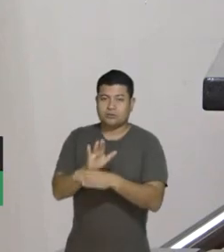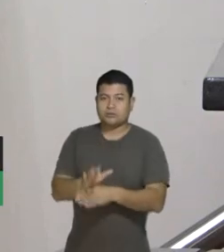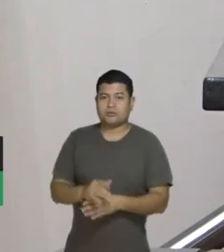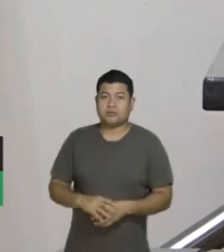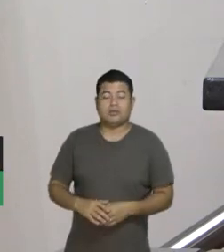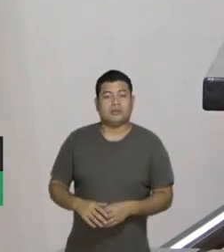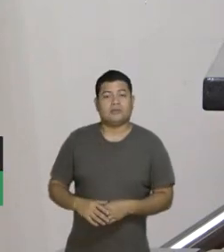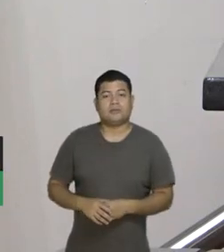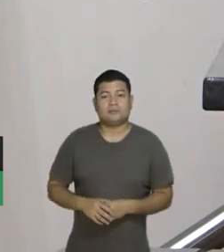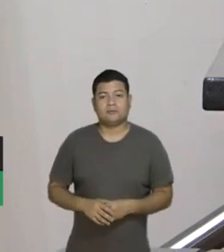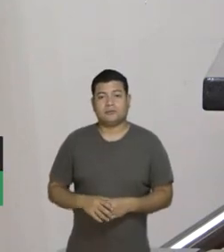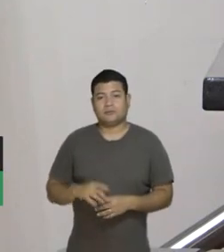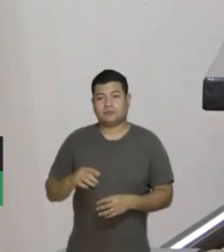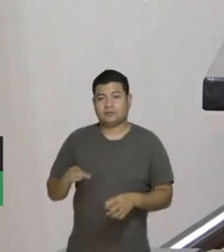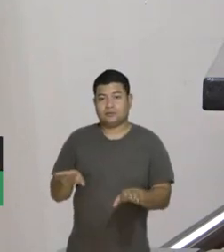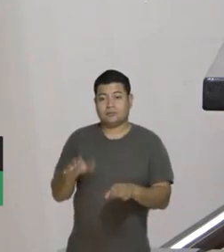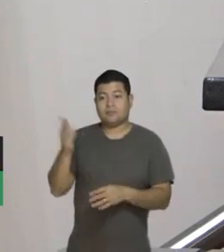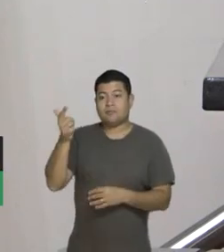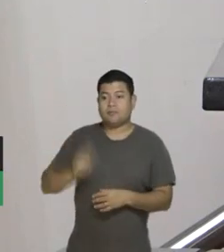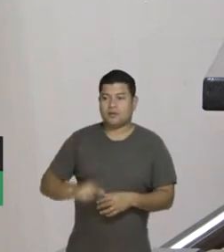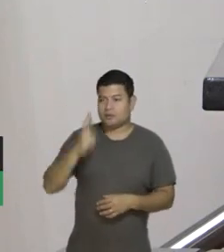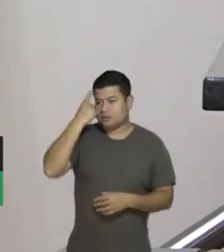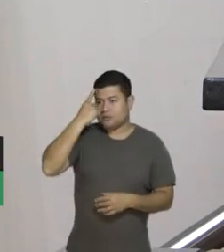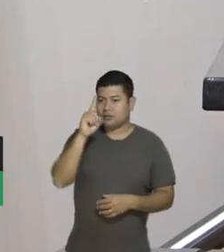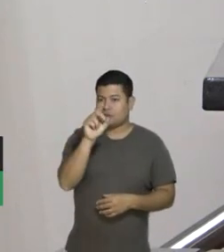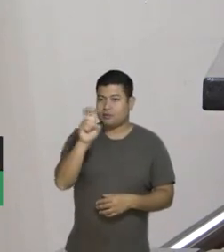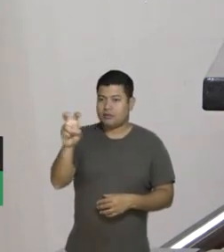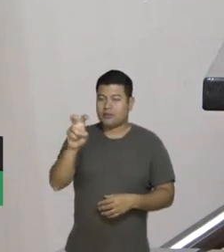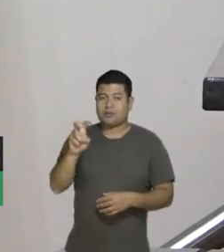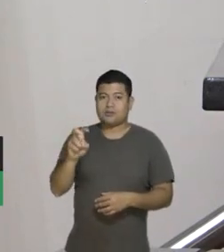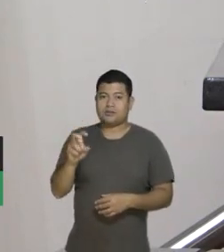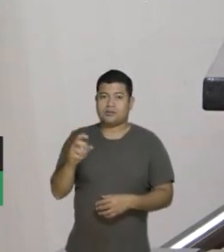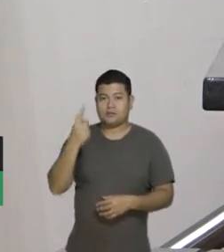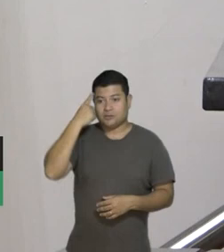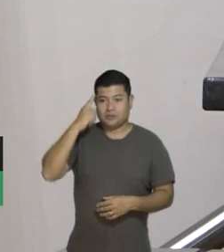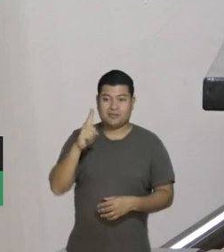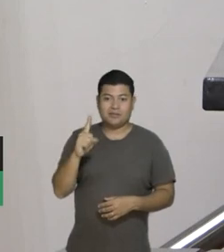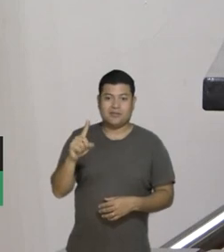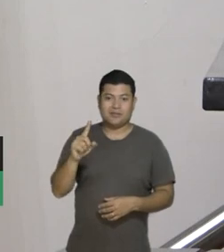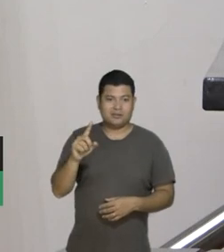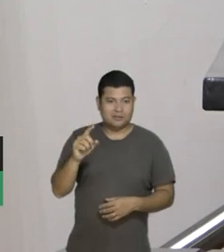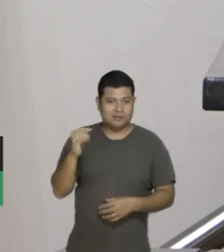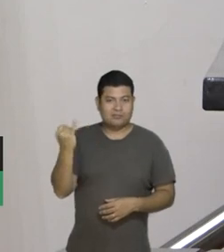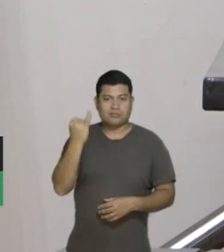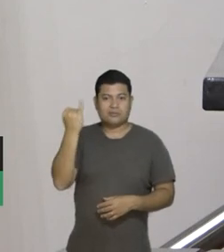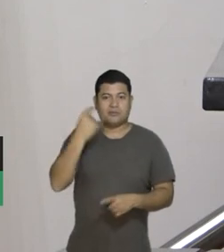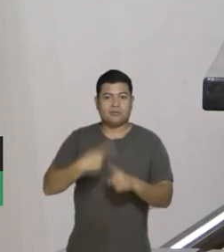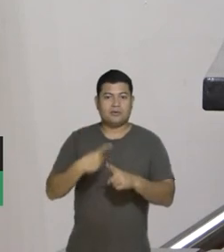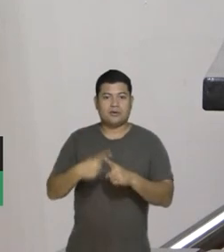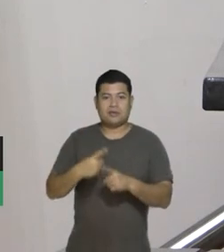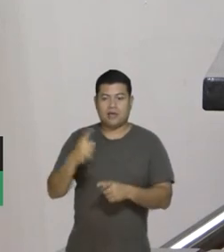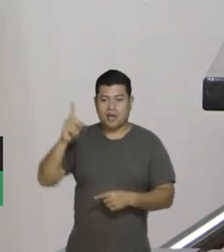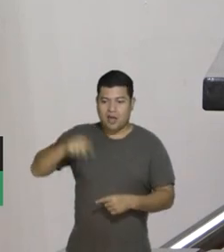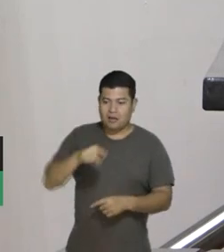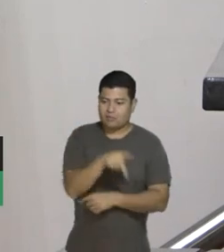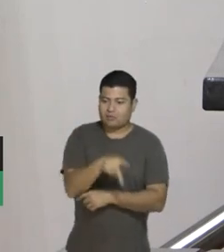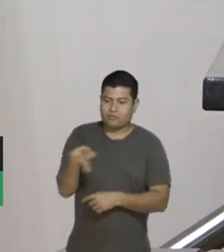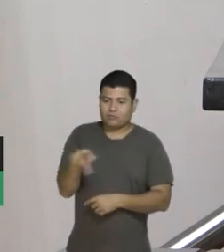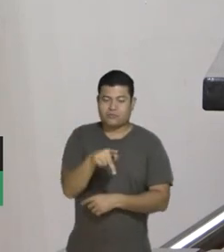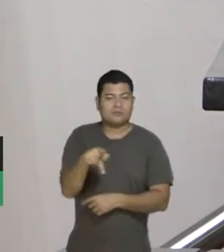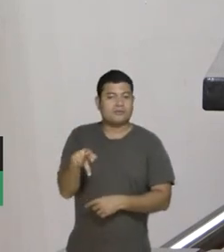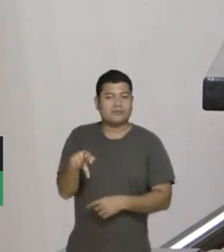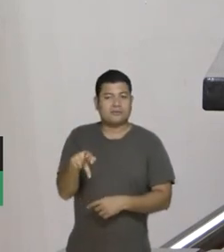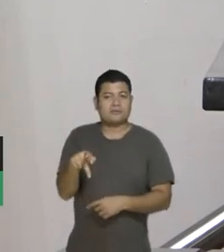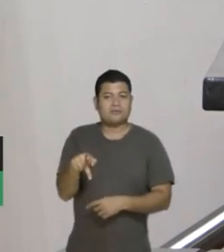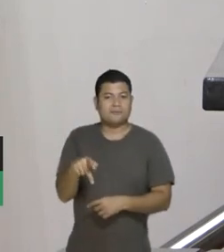15, mais uma data importante, Dia dos Professores. E quero parabenizar também, já que vou